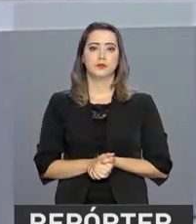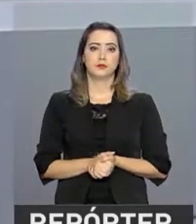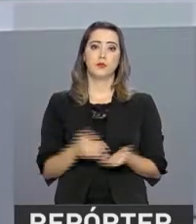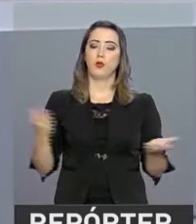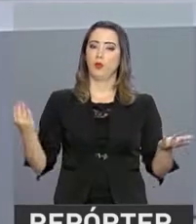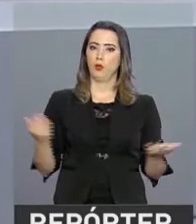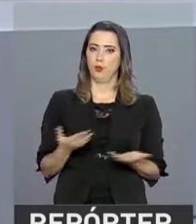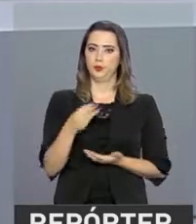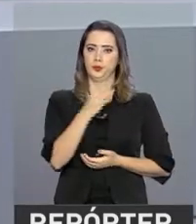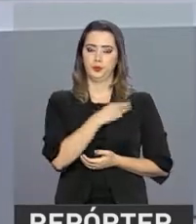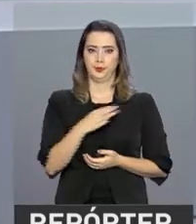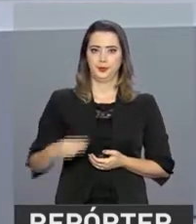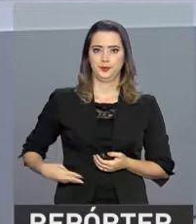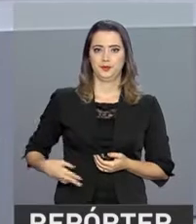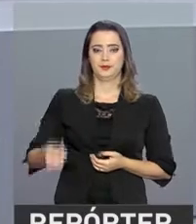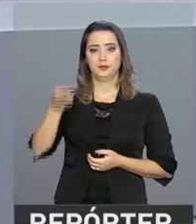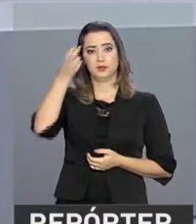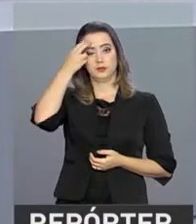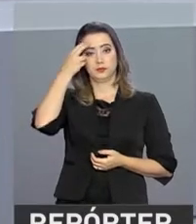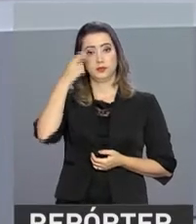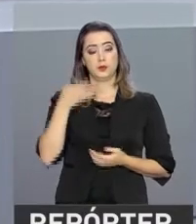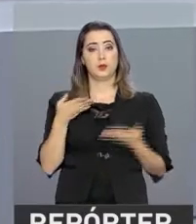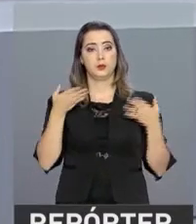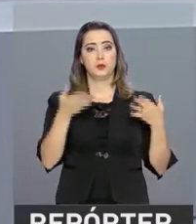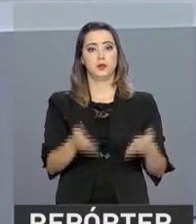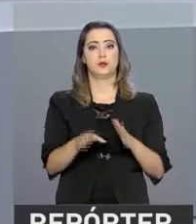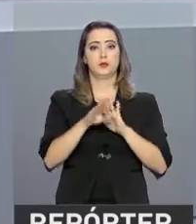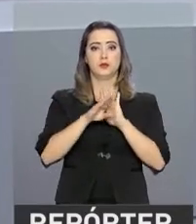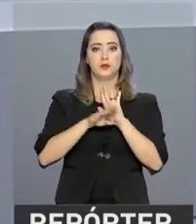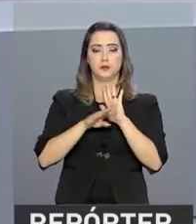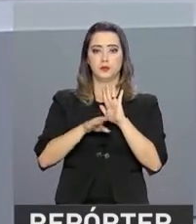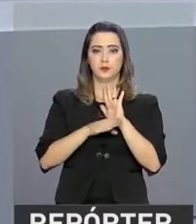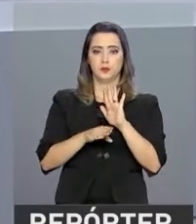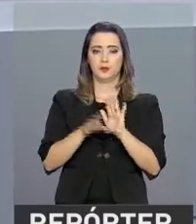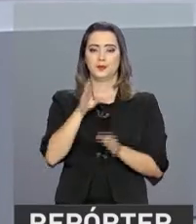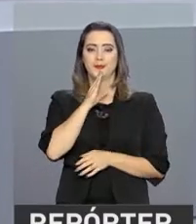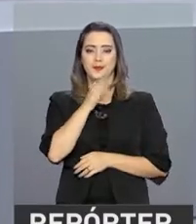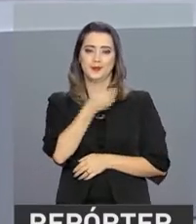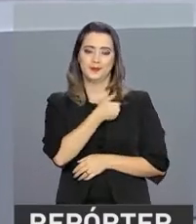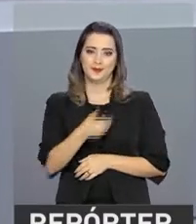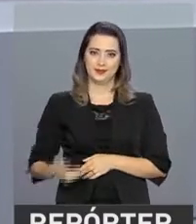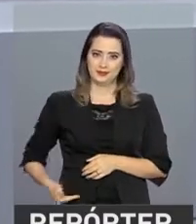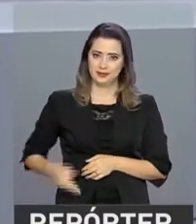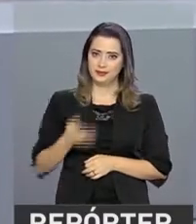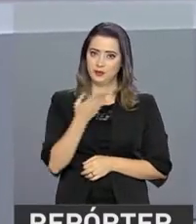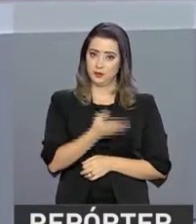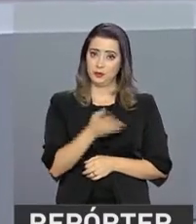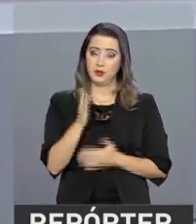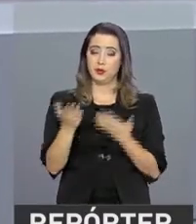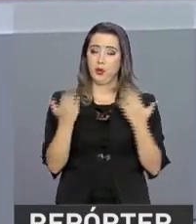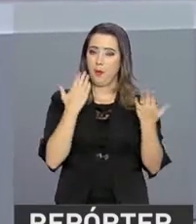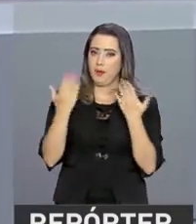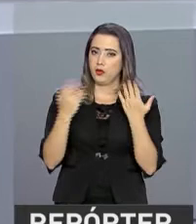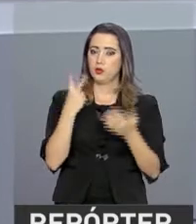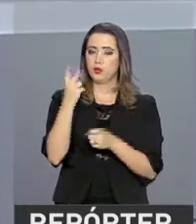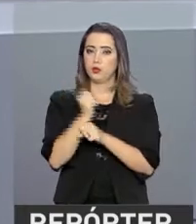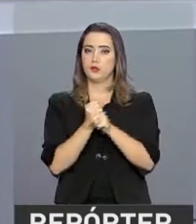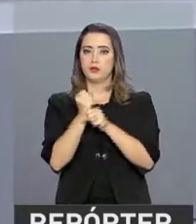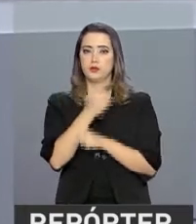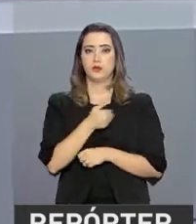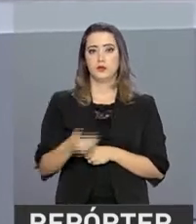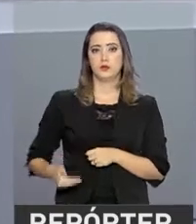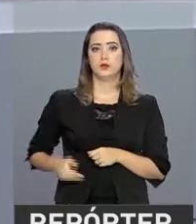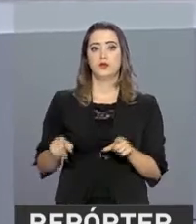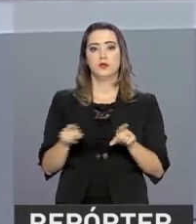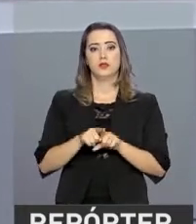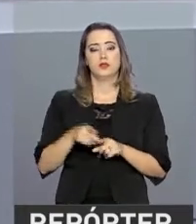hoje o ministro da cultura sérgio sá leitão participou do programa por dentro do governo ele fez um balanço dos dois anos do governo temer